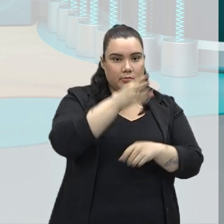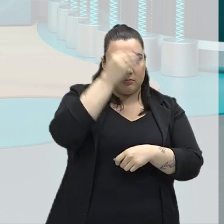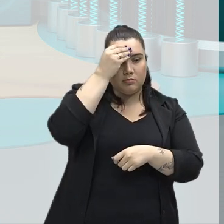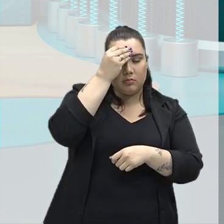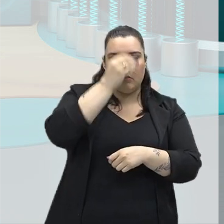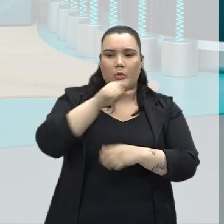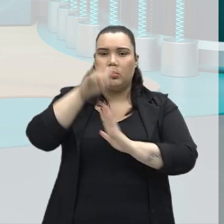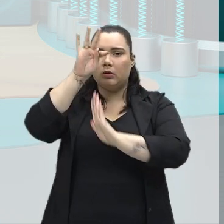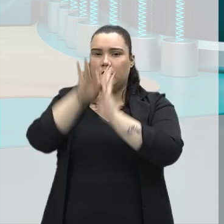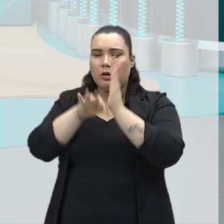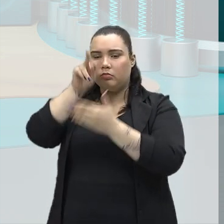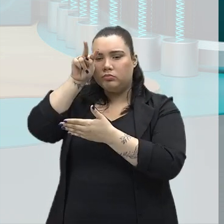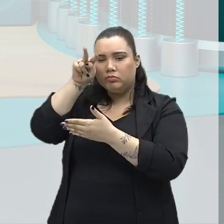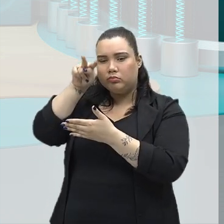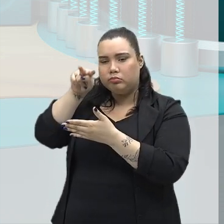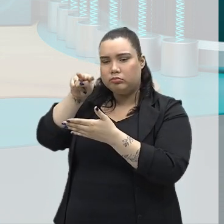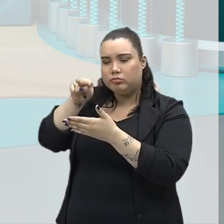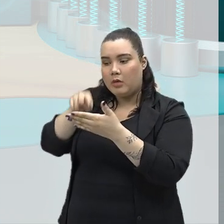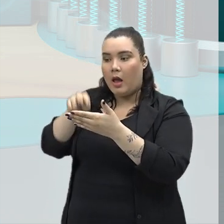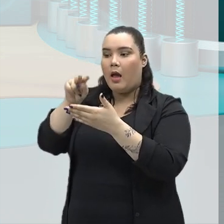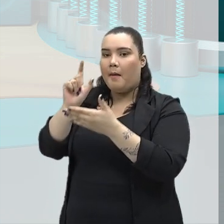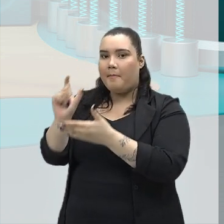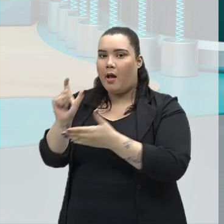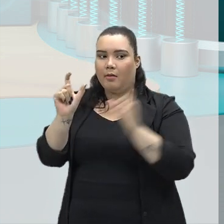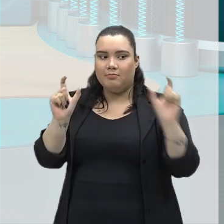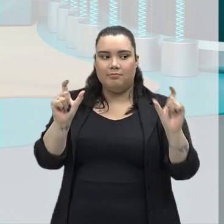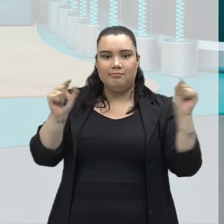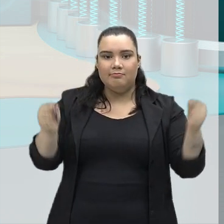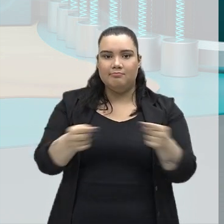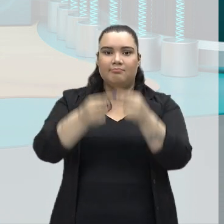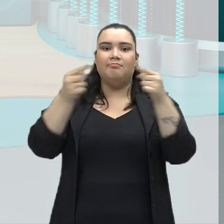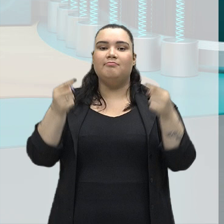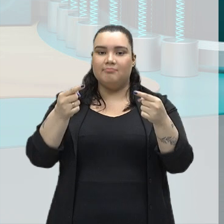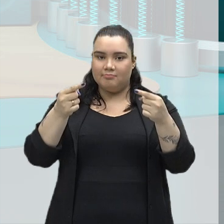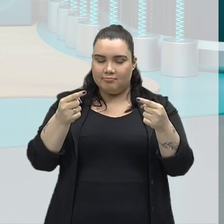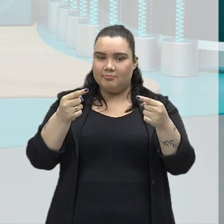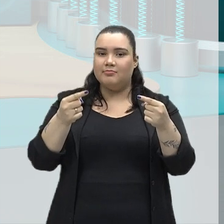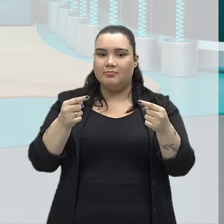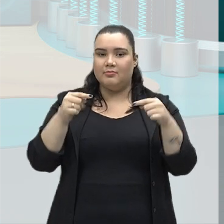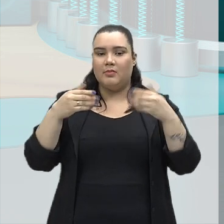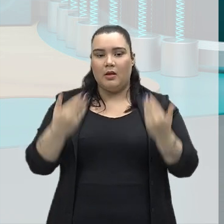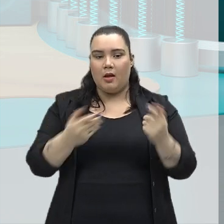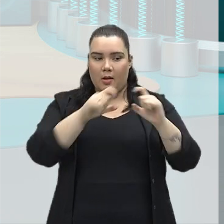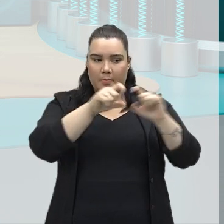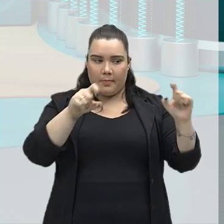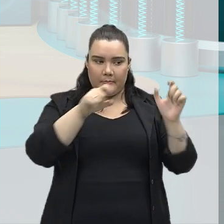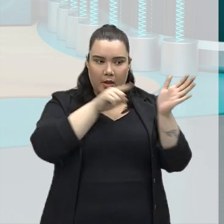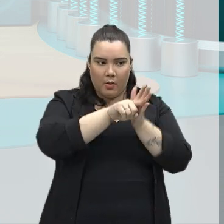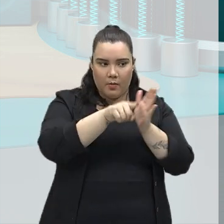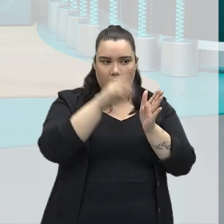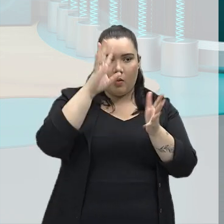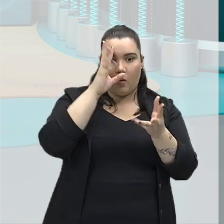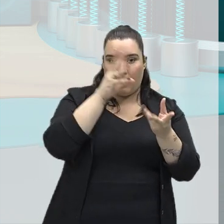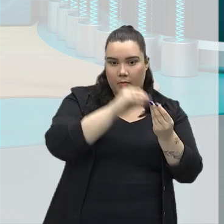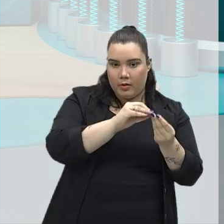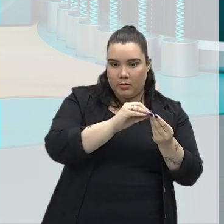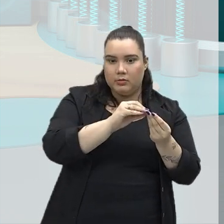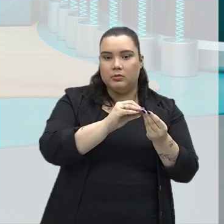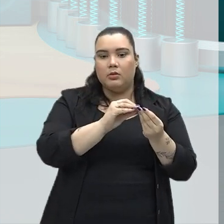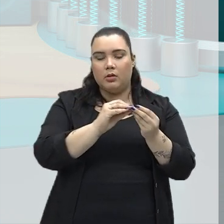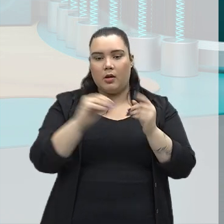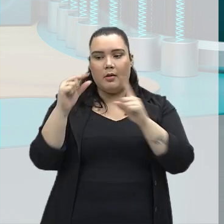vocês vão identificar a pergunta, entender o que está sendo pedido, vão procurar